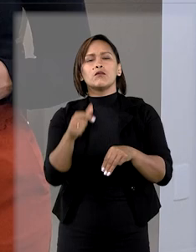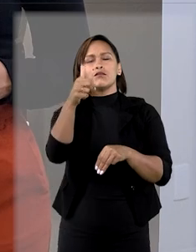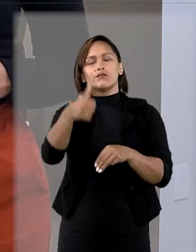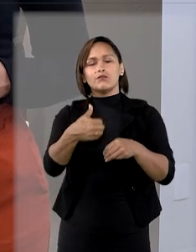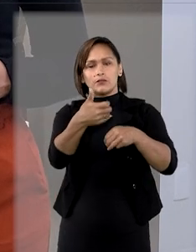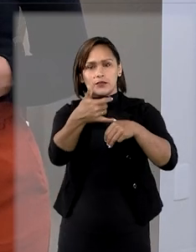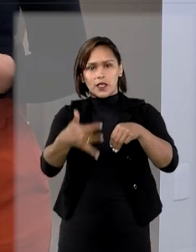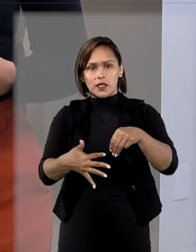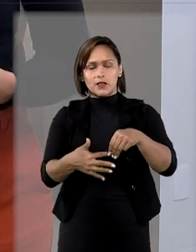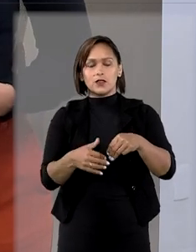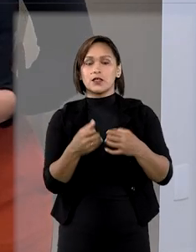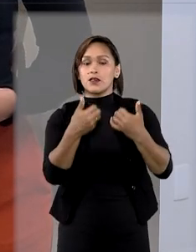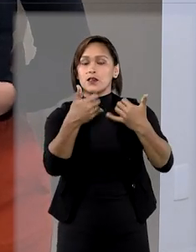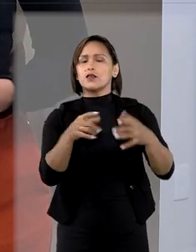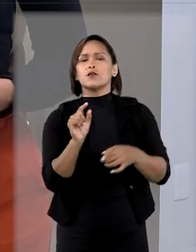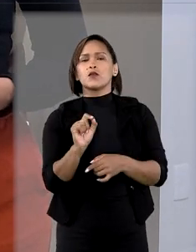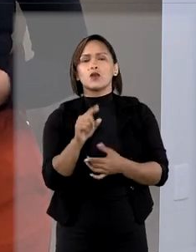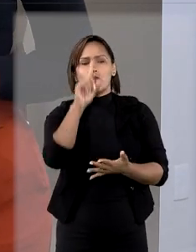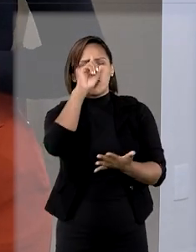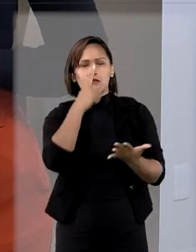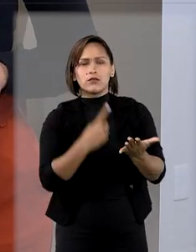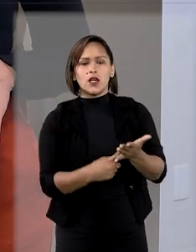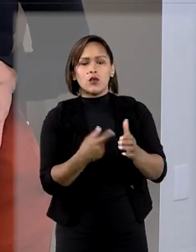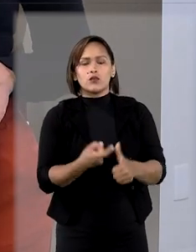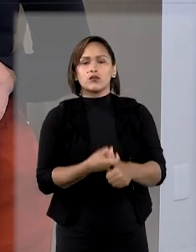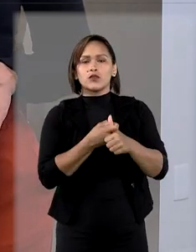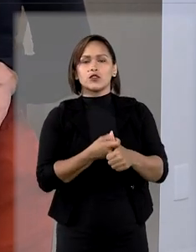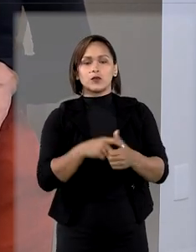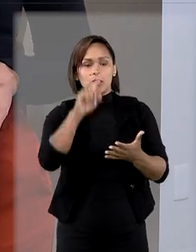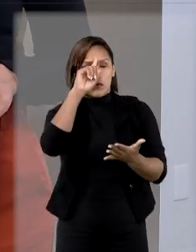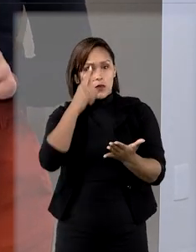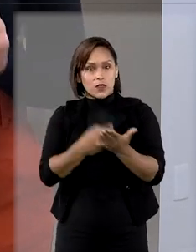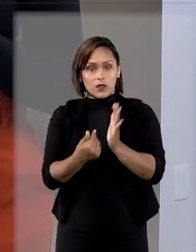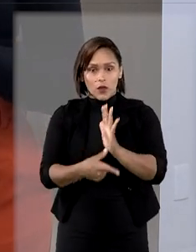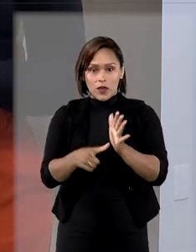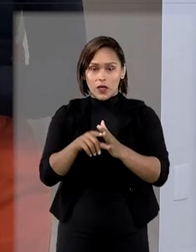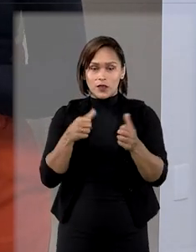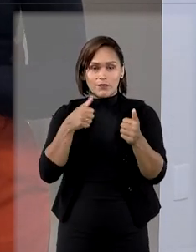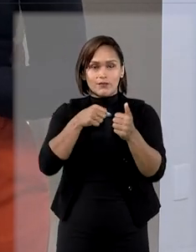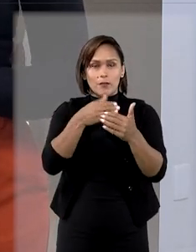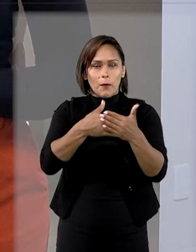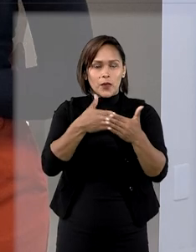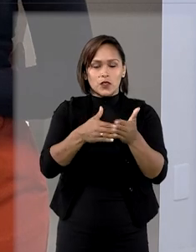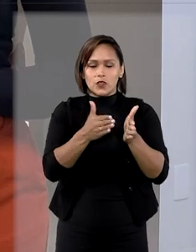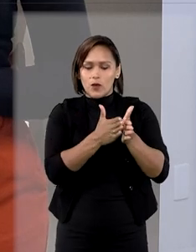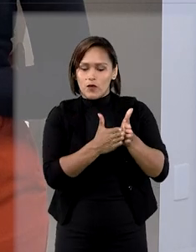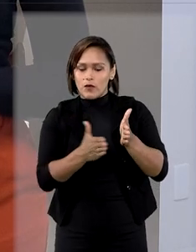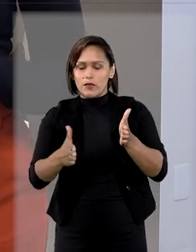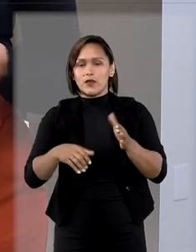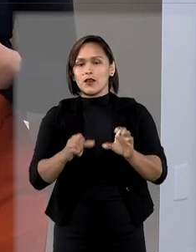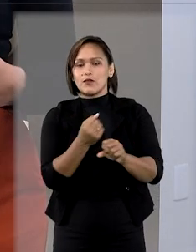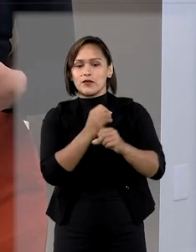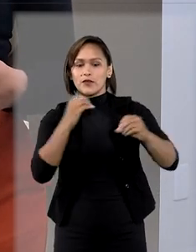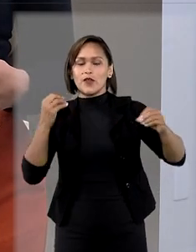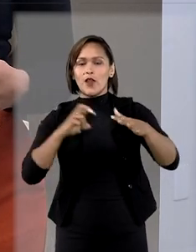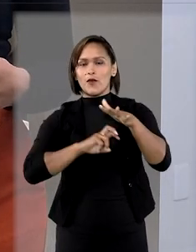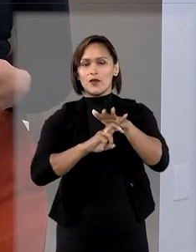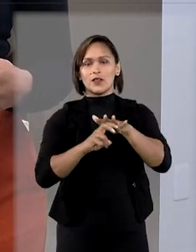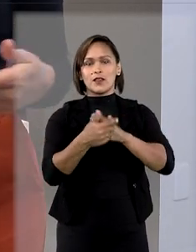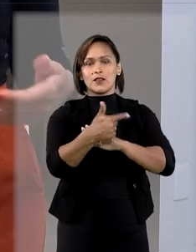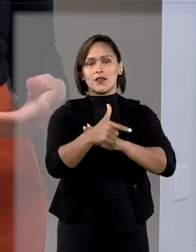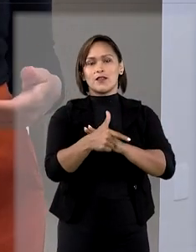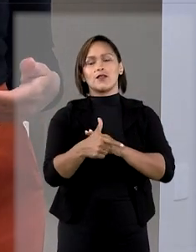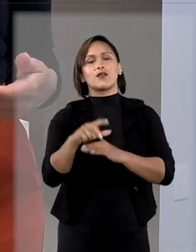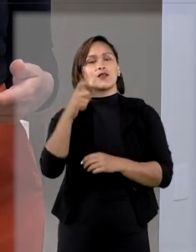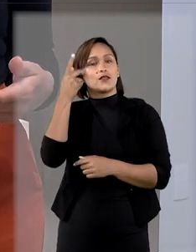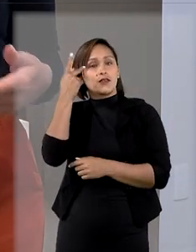do tribunal, ministro Humberto Martins, suspendeu uma decisão que impedia o início das obras de expansão da linha